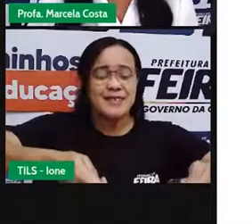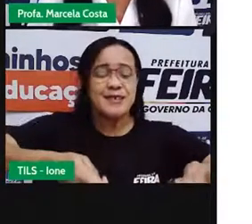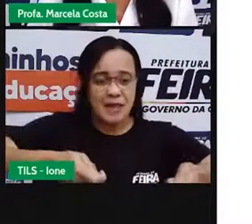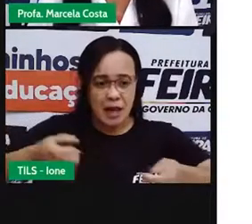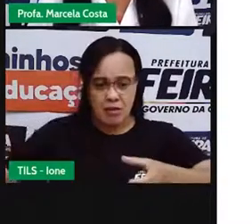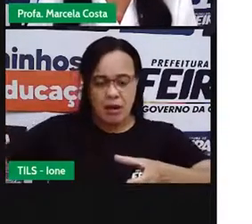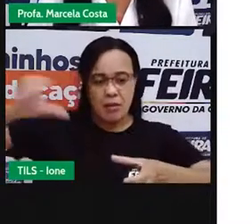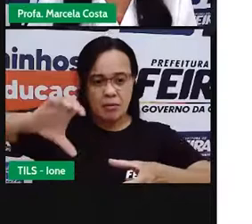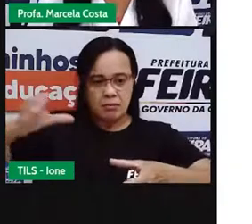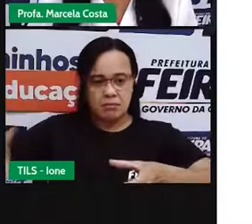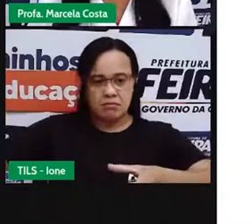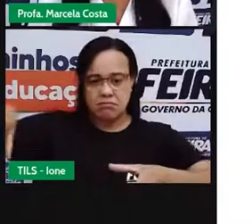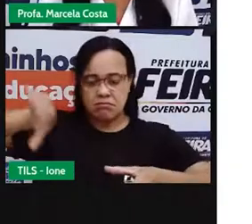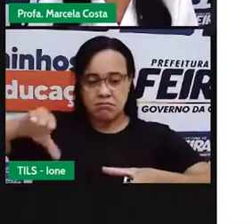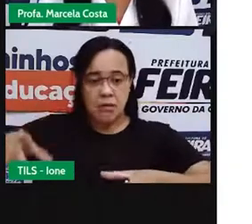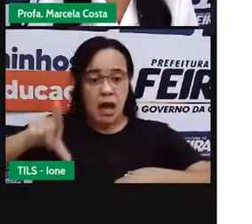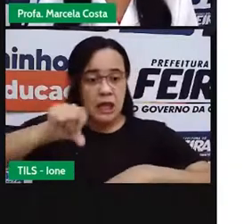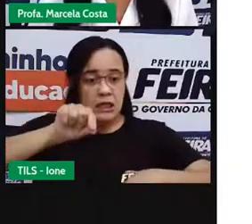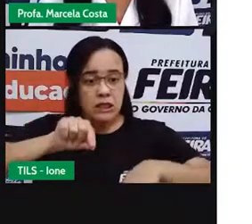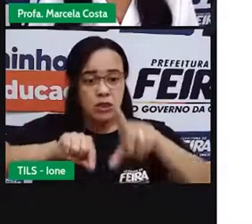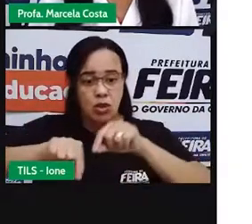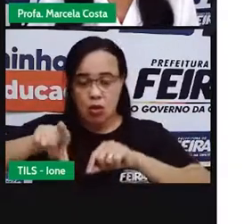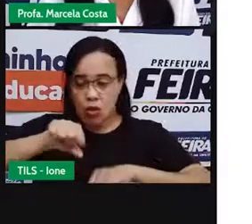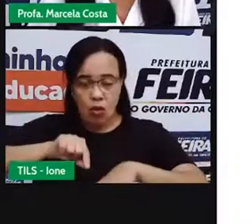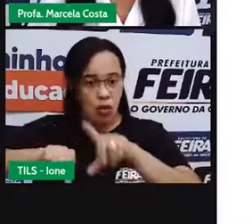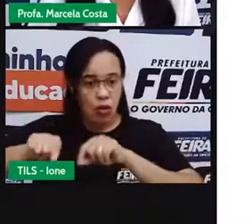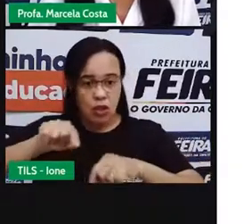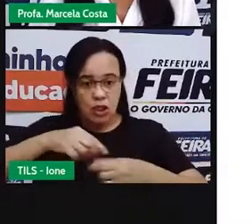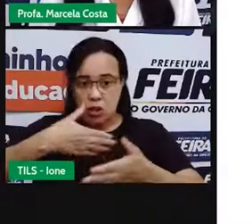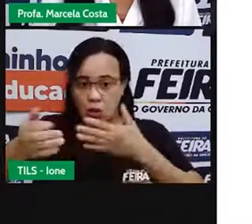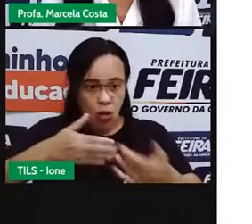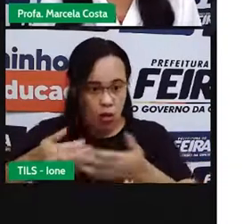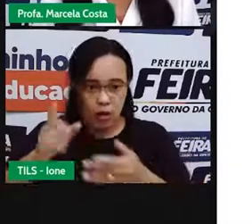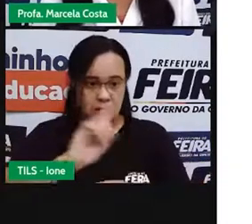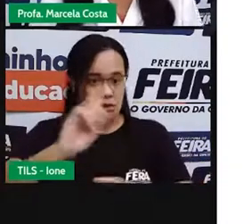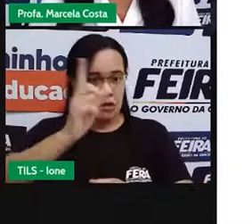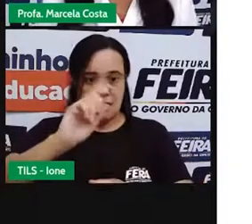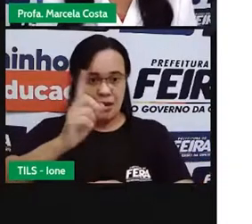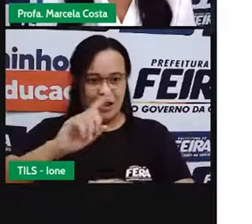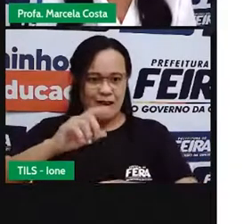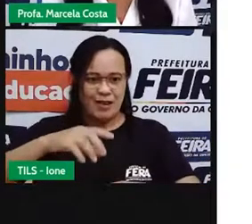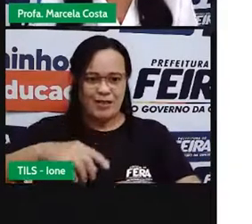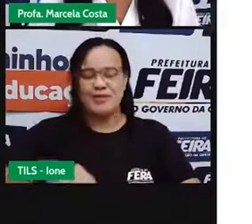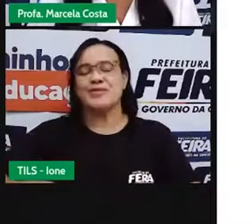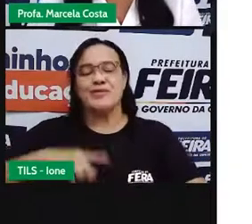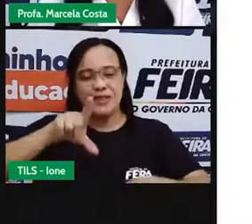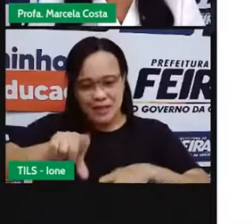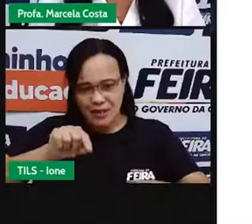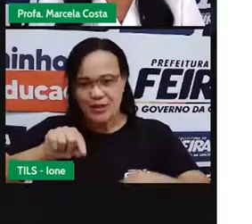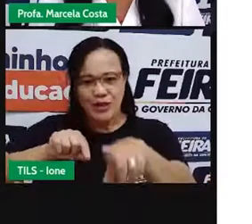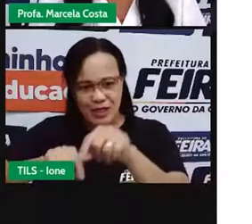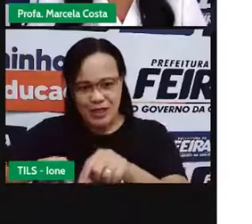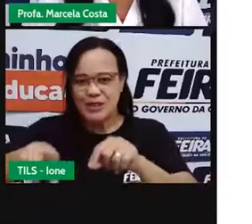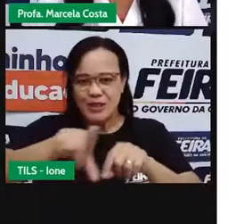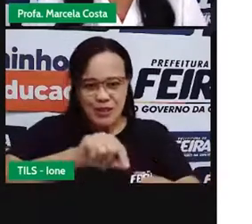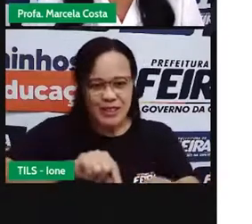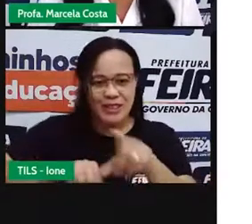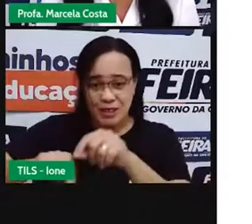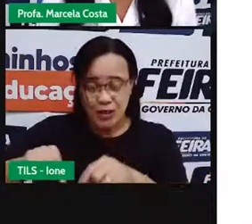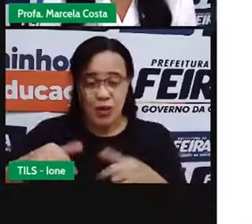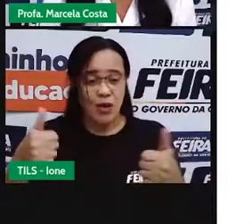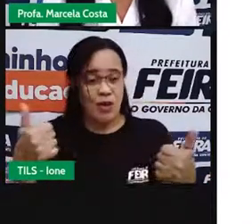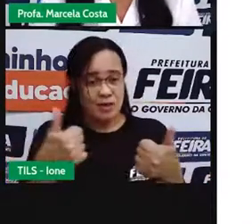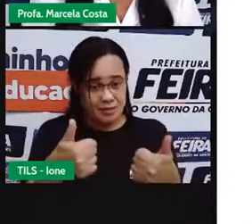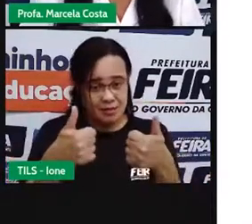coletar esse material. E tem aí os recicladores de lixo,